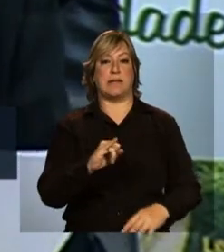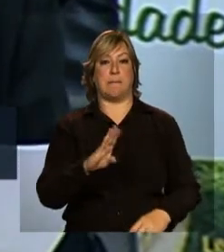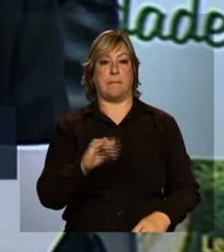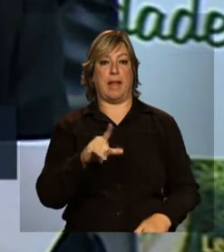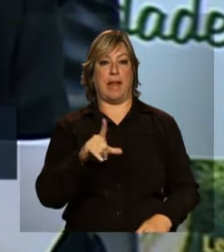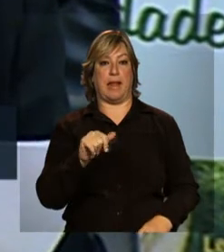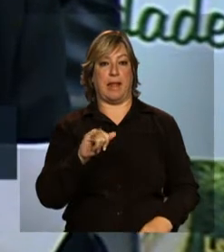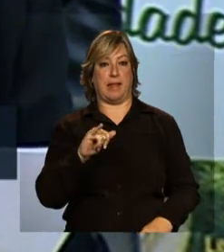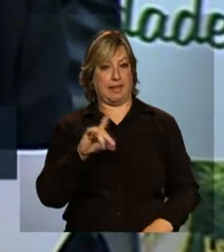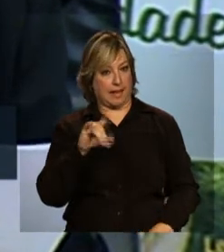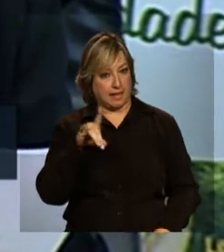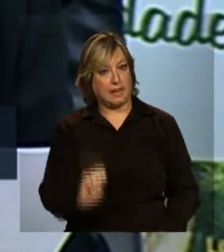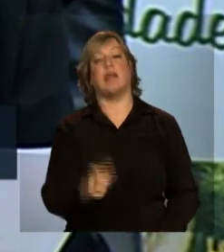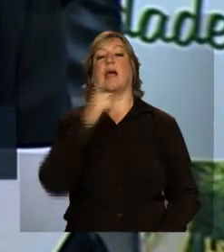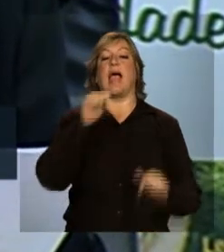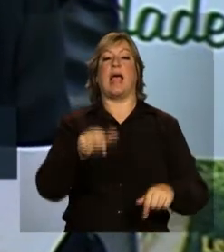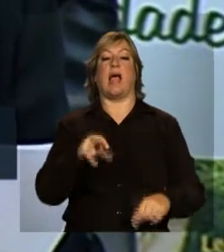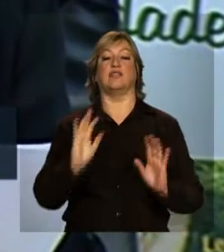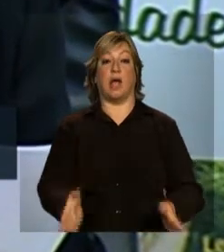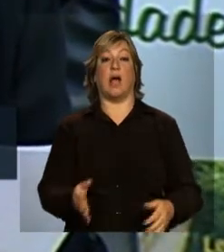foram contratados